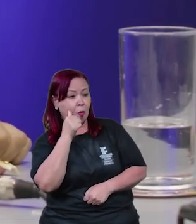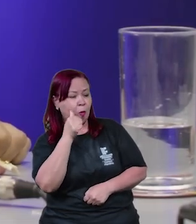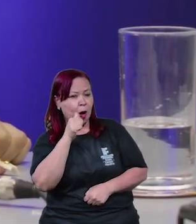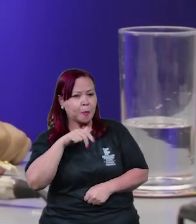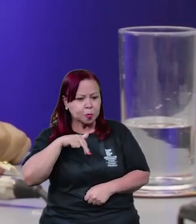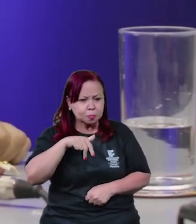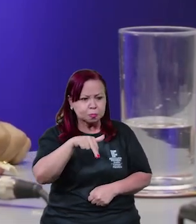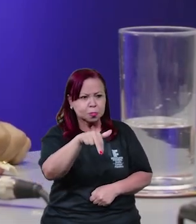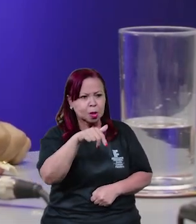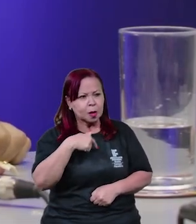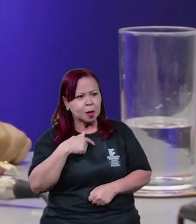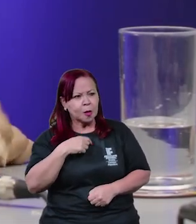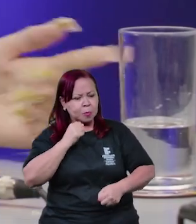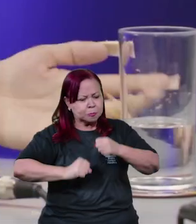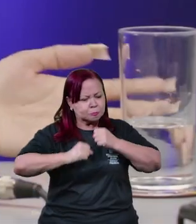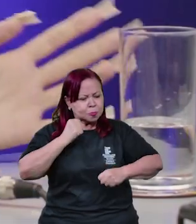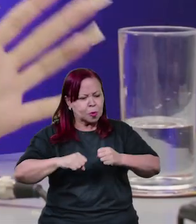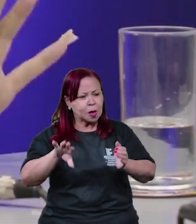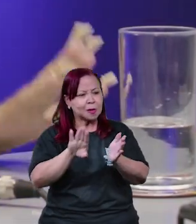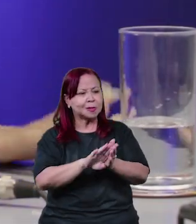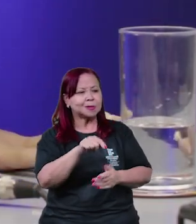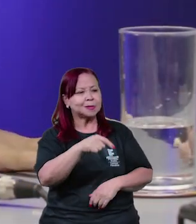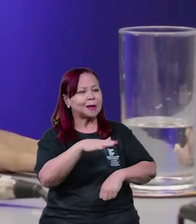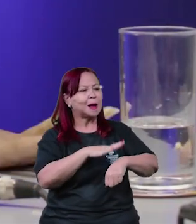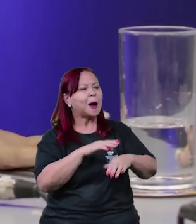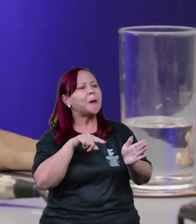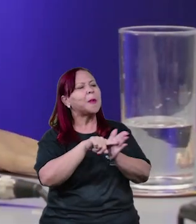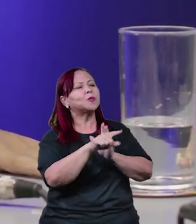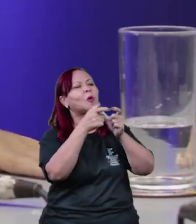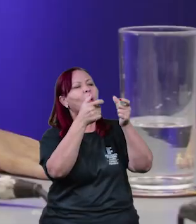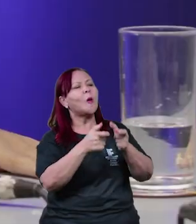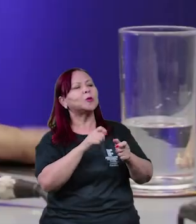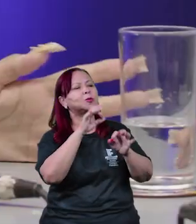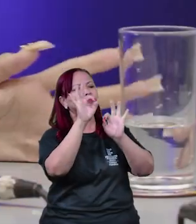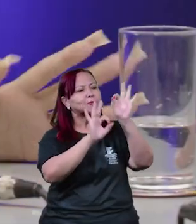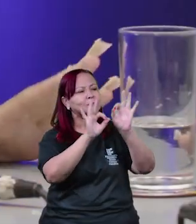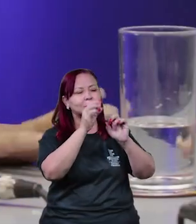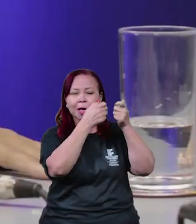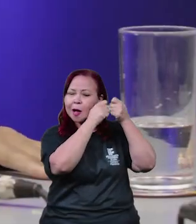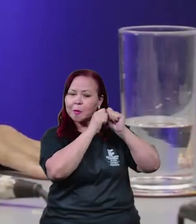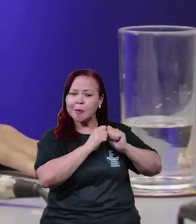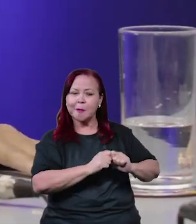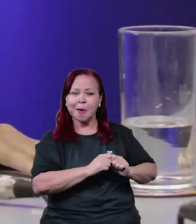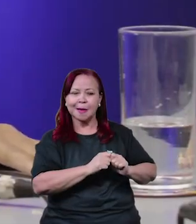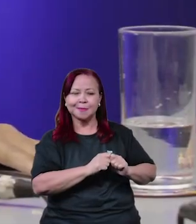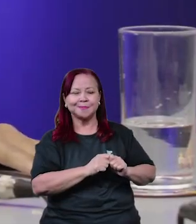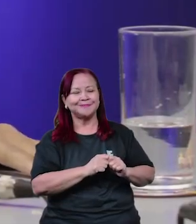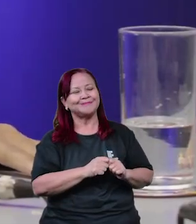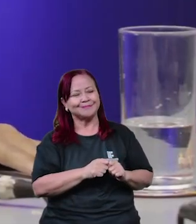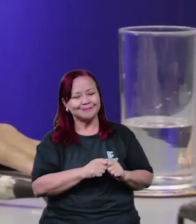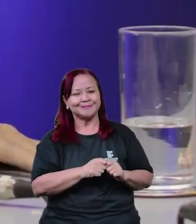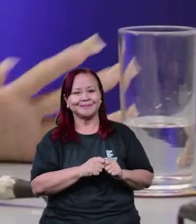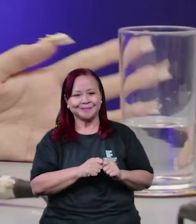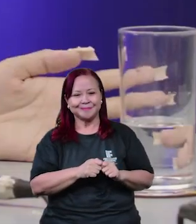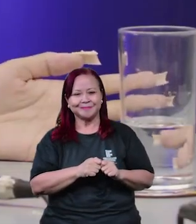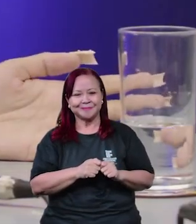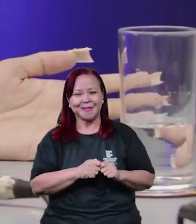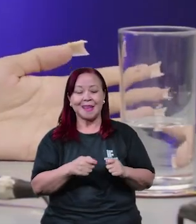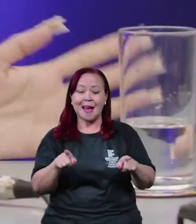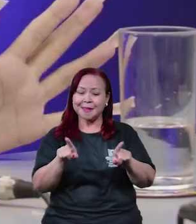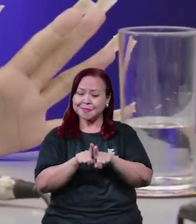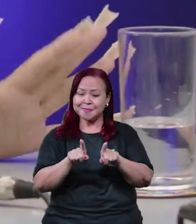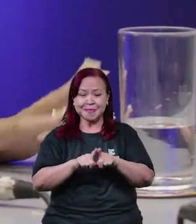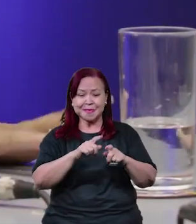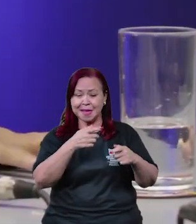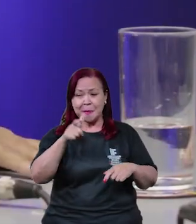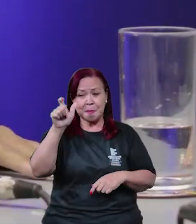nunca corri tanto atrás de uma mulher para chegar lá na hora e perguntar onde ela fazia o Onde ela cabelo. fazia, né? E era a mesma transista que fazia o nosso cabelo. E a gente ficou, tipo,